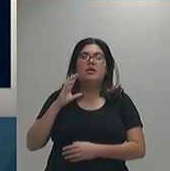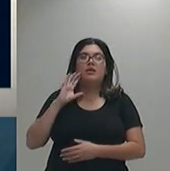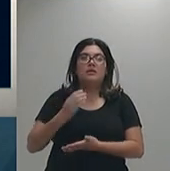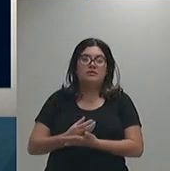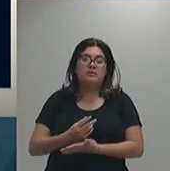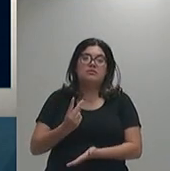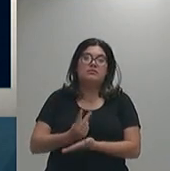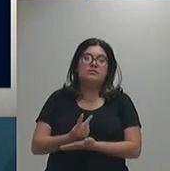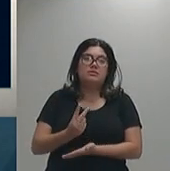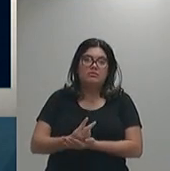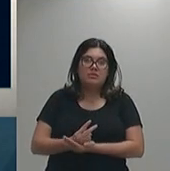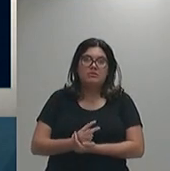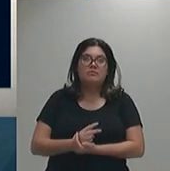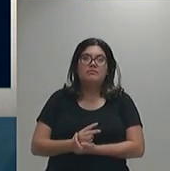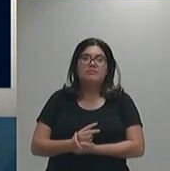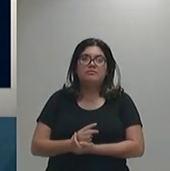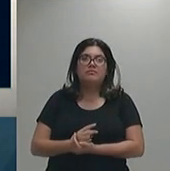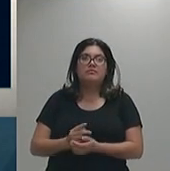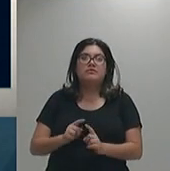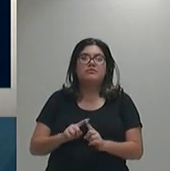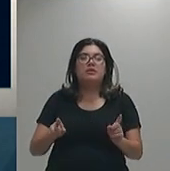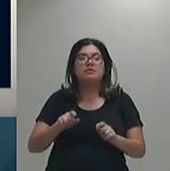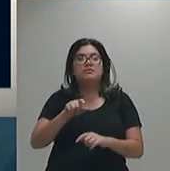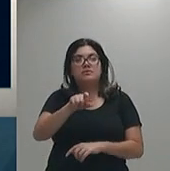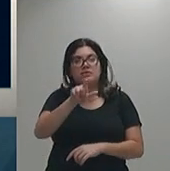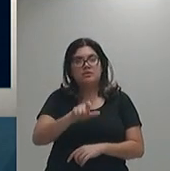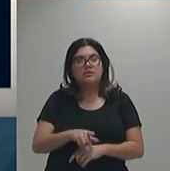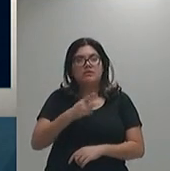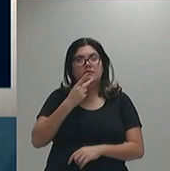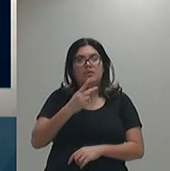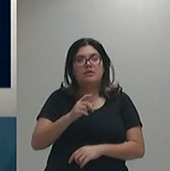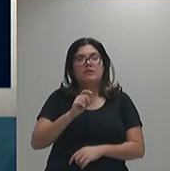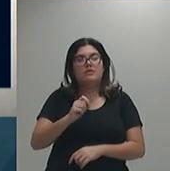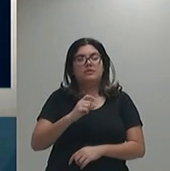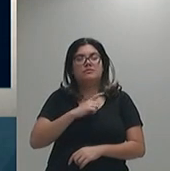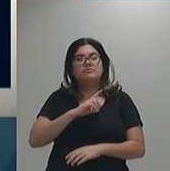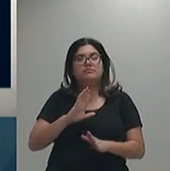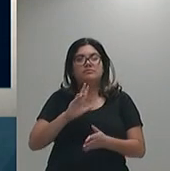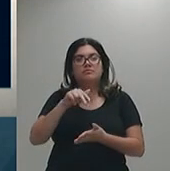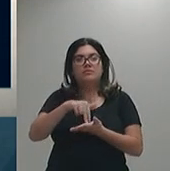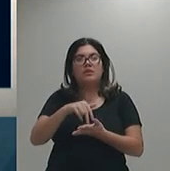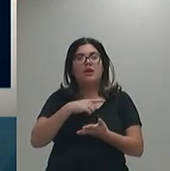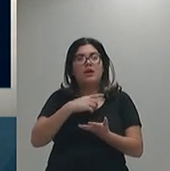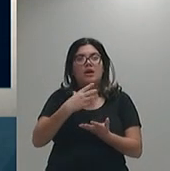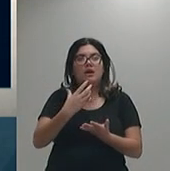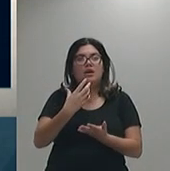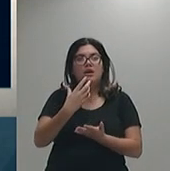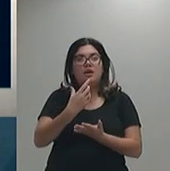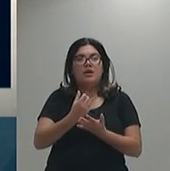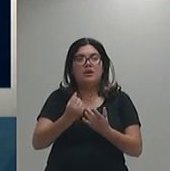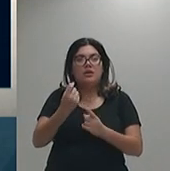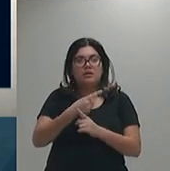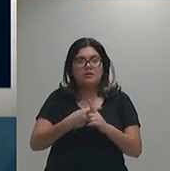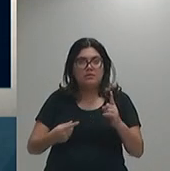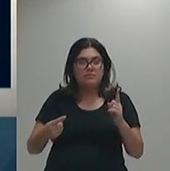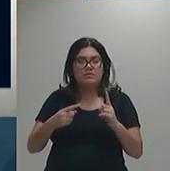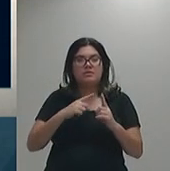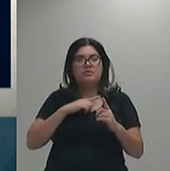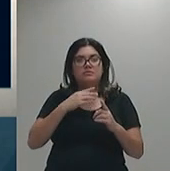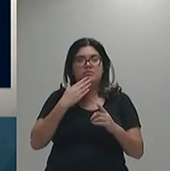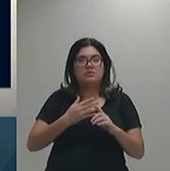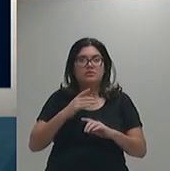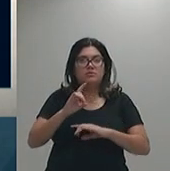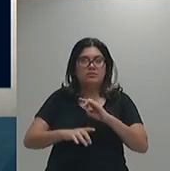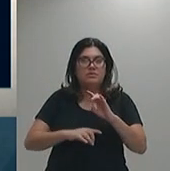eu vou a ciência diz o seguinte do dispositivo ante o exposto dou parcial provimento ao recurso especial apenas para nos termos